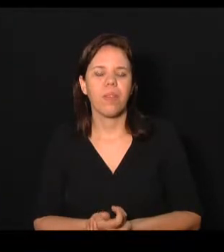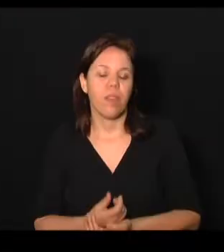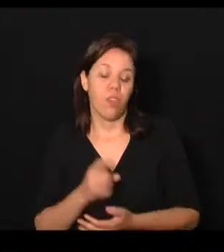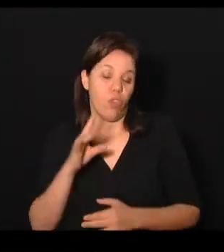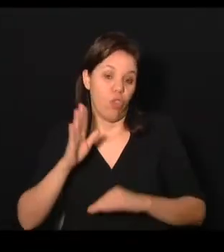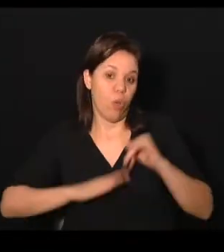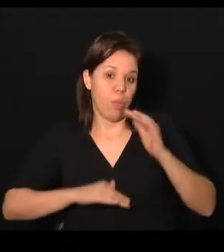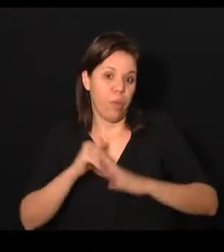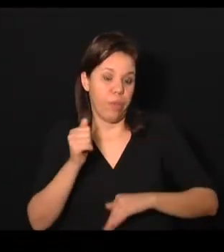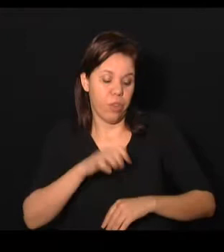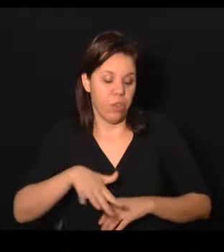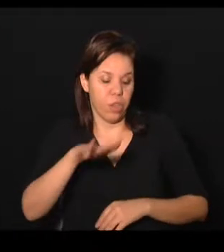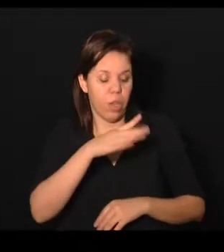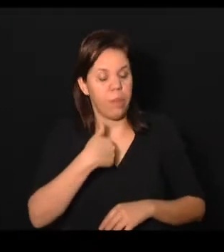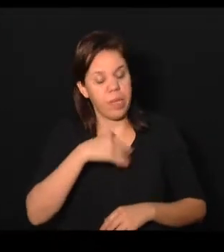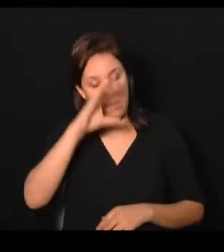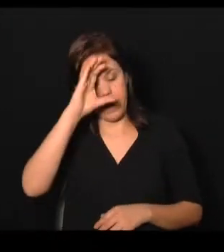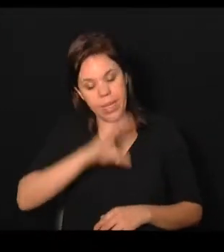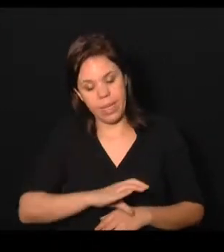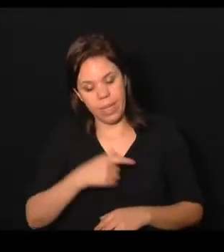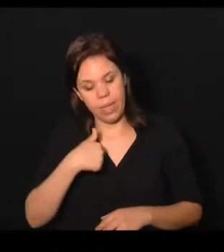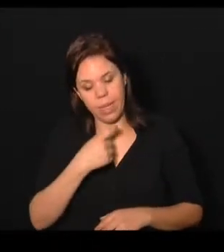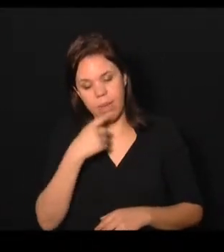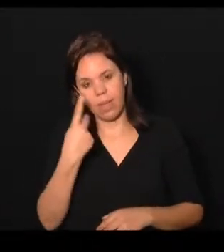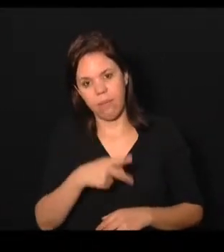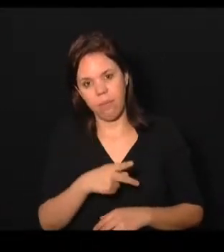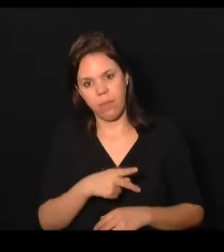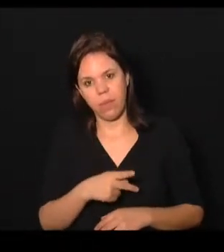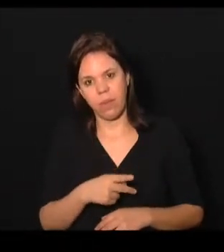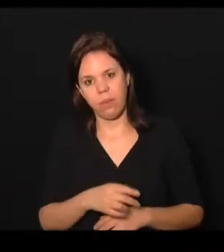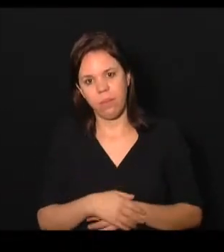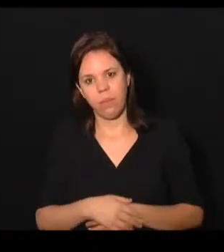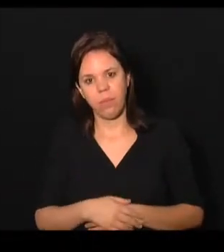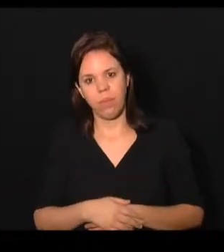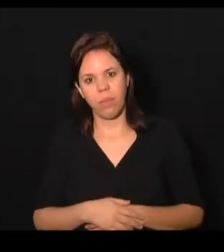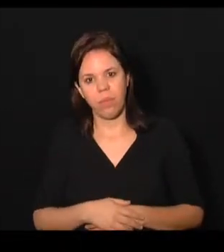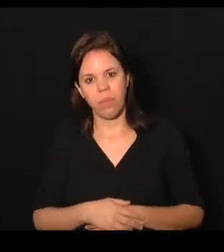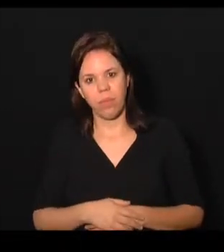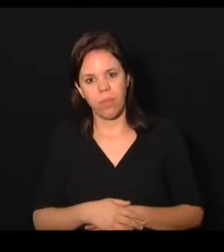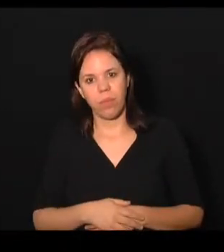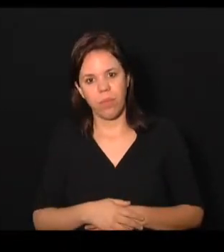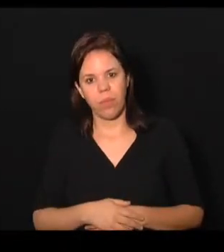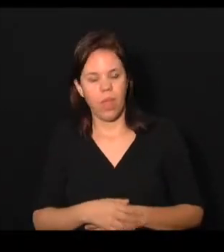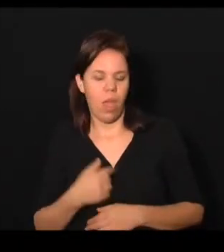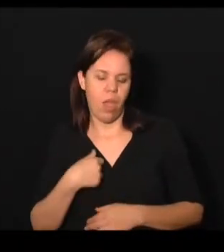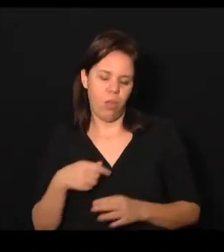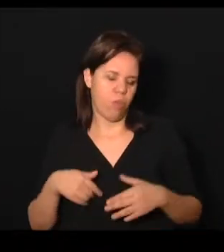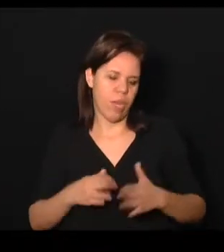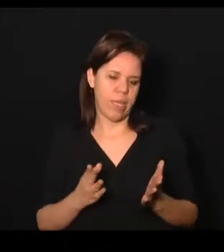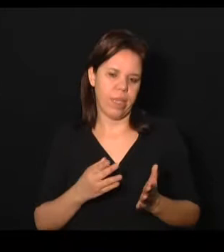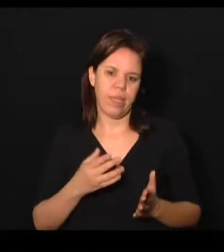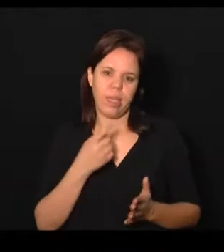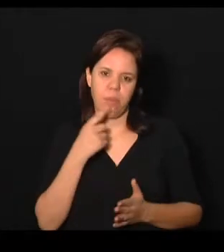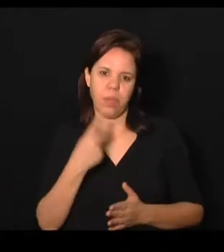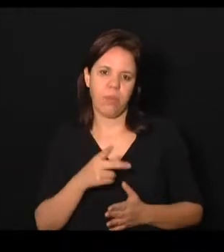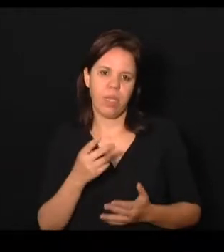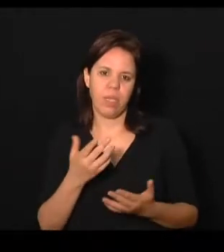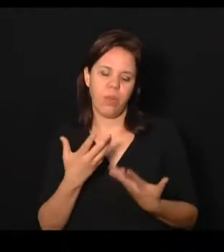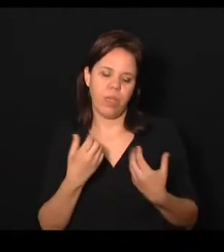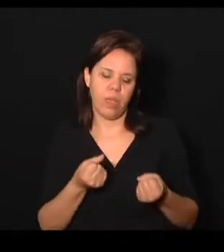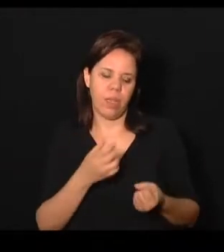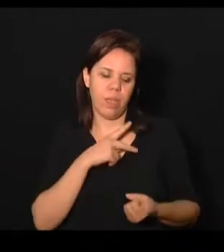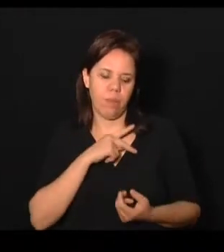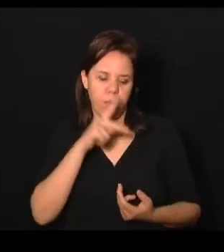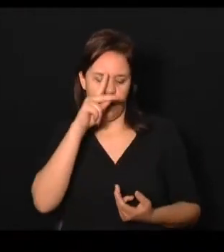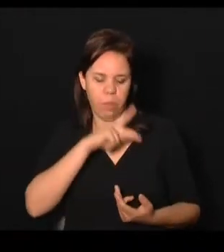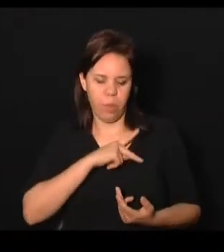mas principalmente como cidadã da cidade de Campinas, cidade que eu não sou campineira de nascimento, mas abracei essa